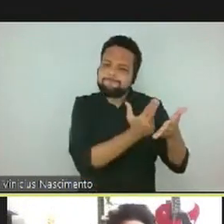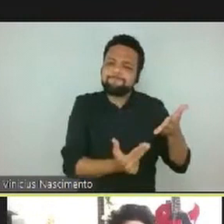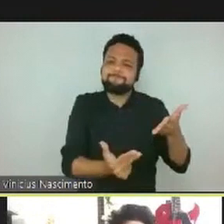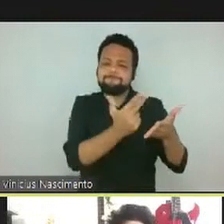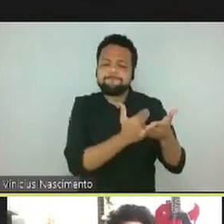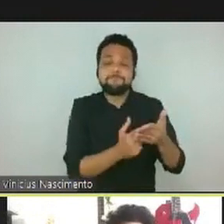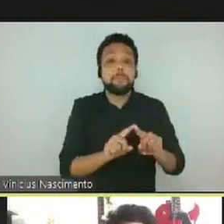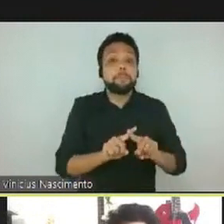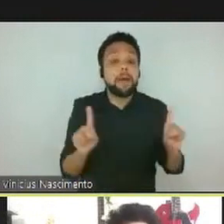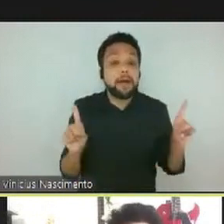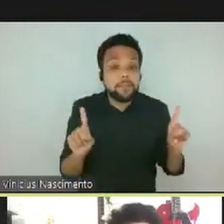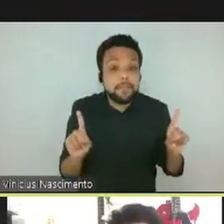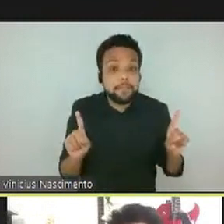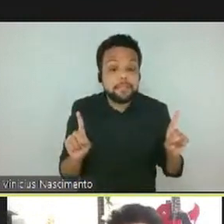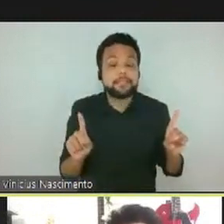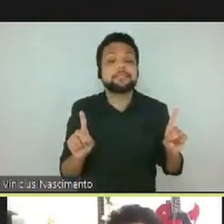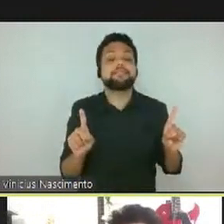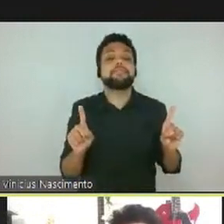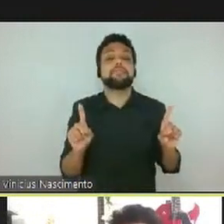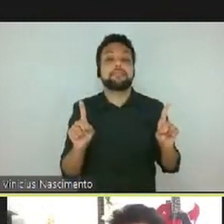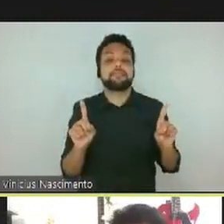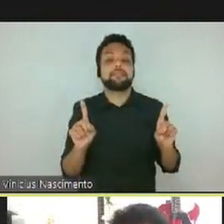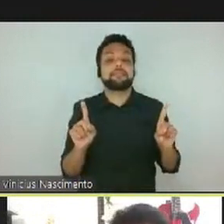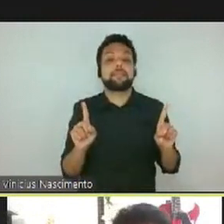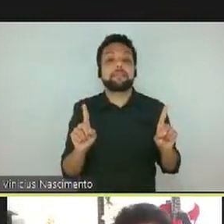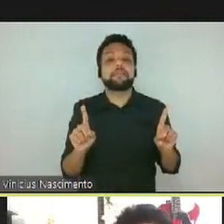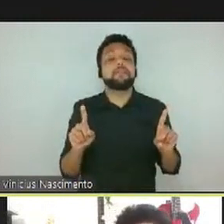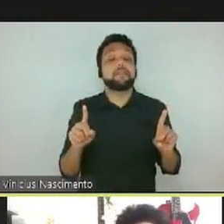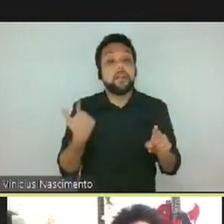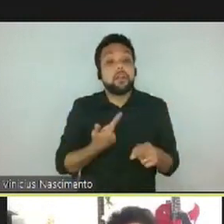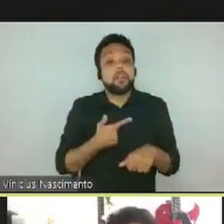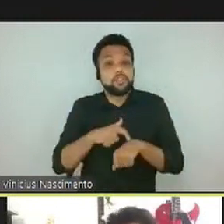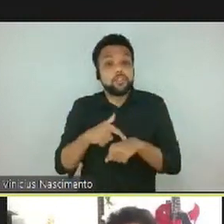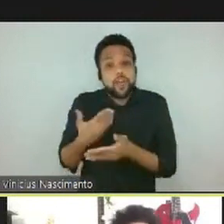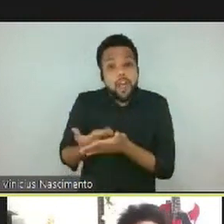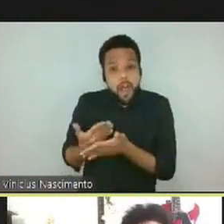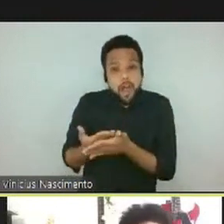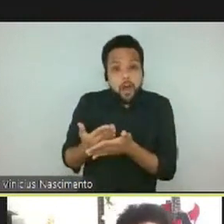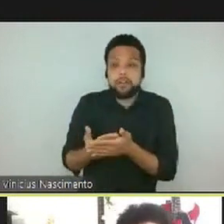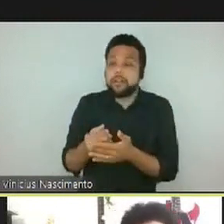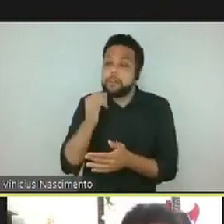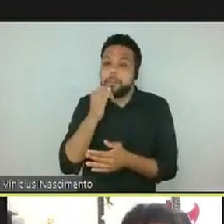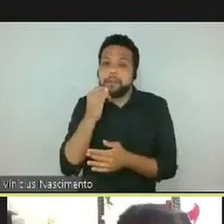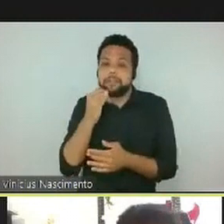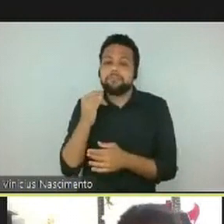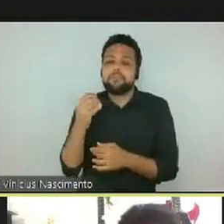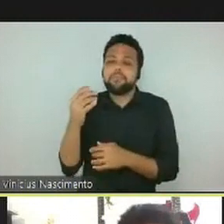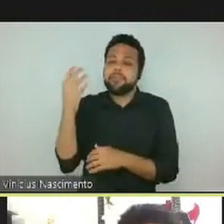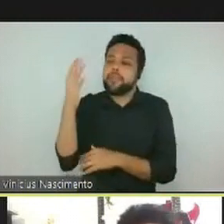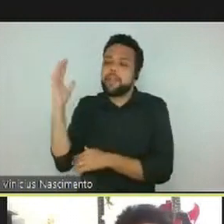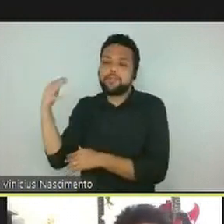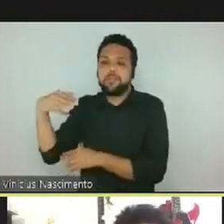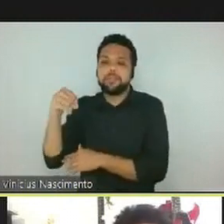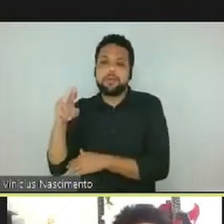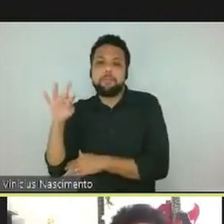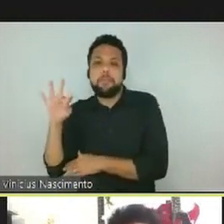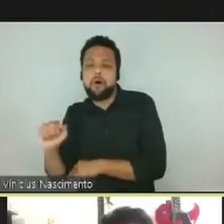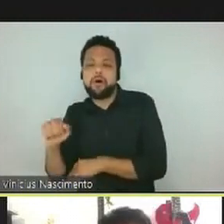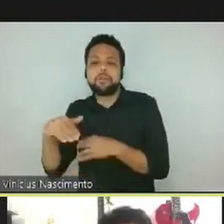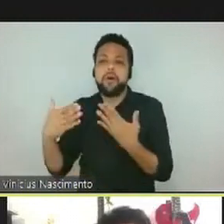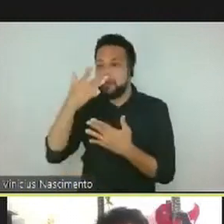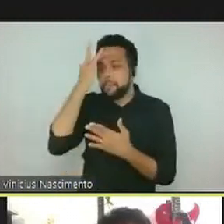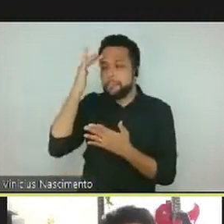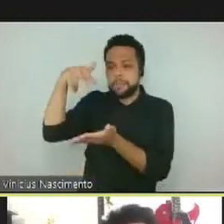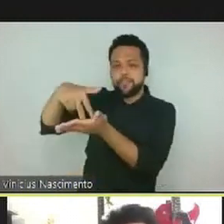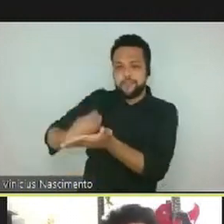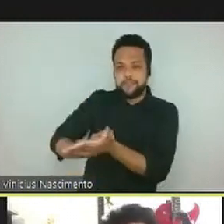Porém, quando a gente foi fazer umas aulas de desenho de observação, natureza morta, o desenho, modelo vivo, nessas turmas